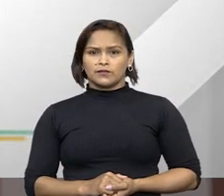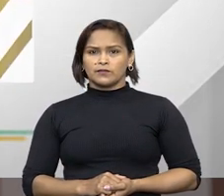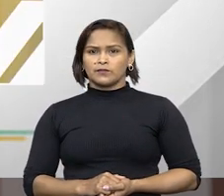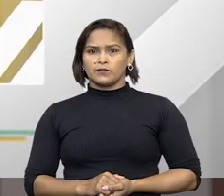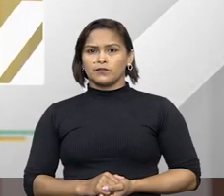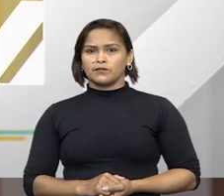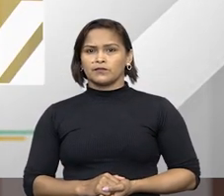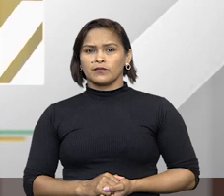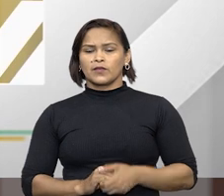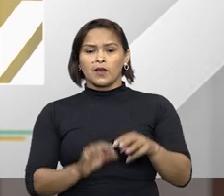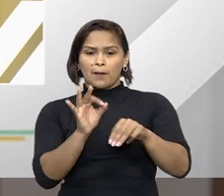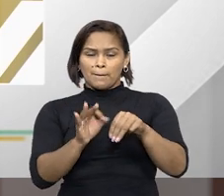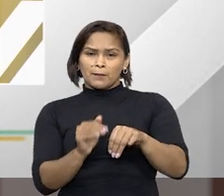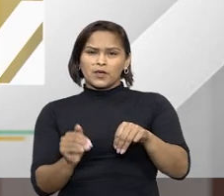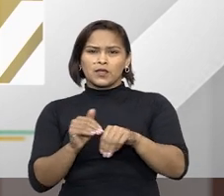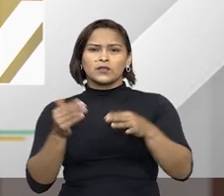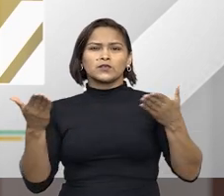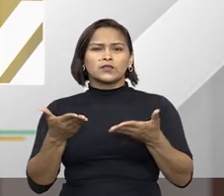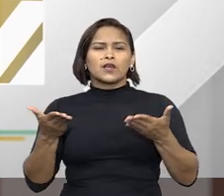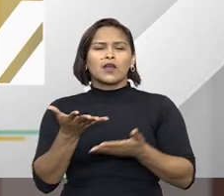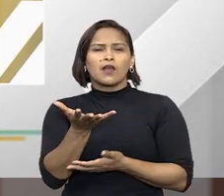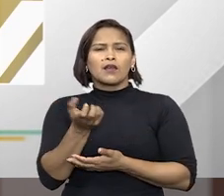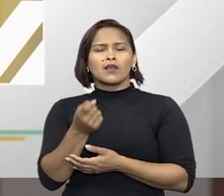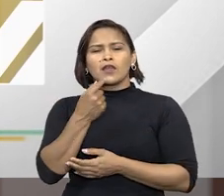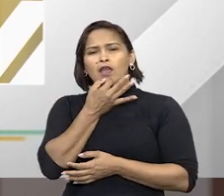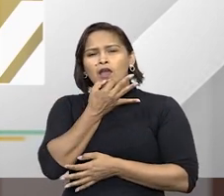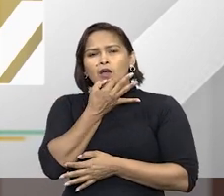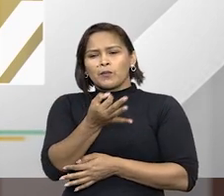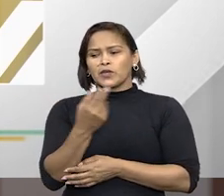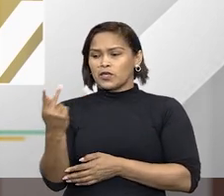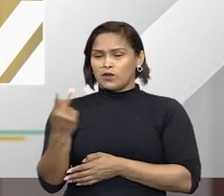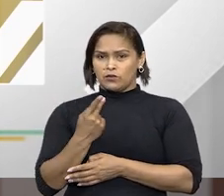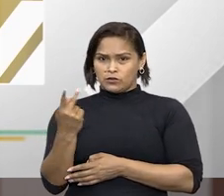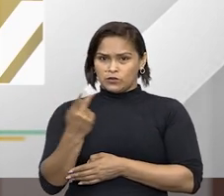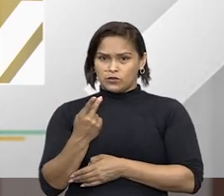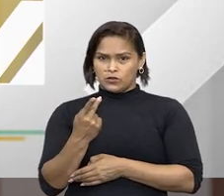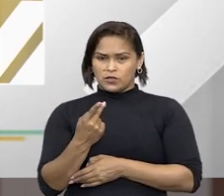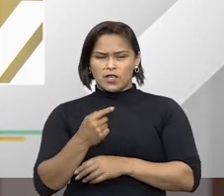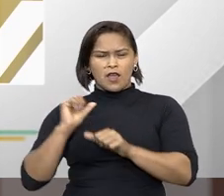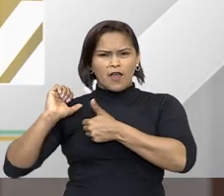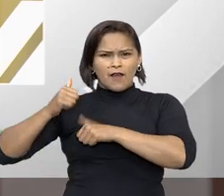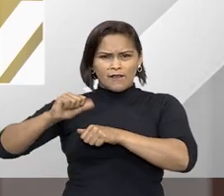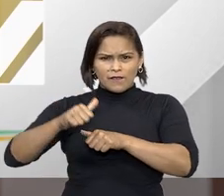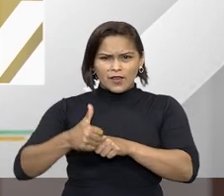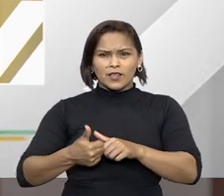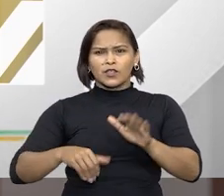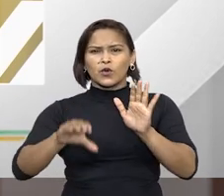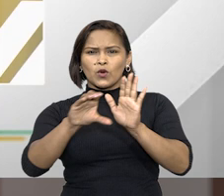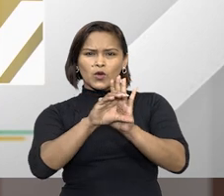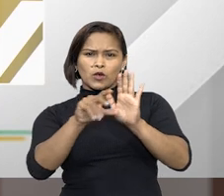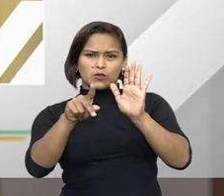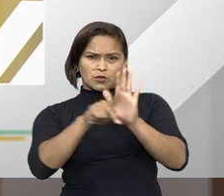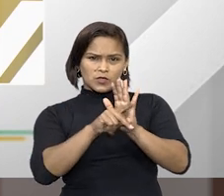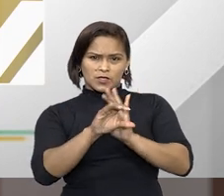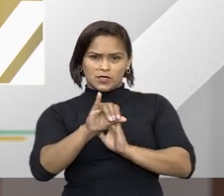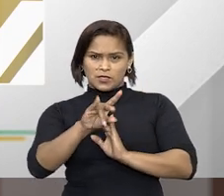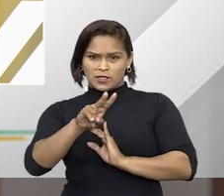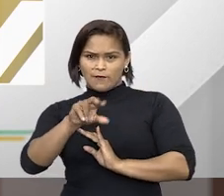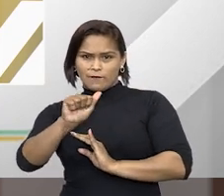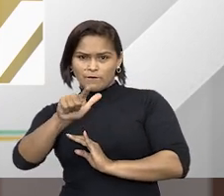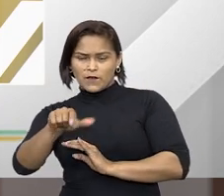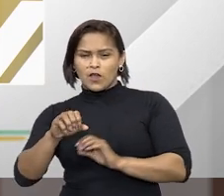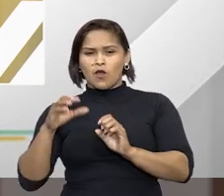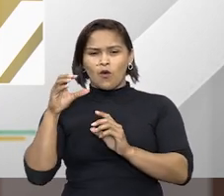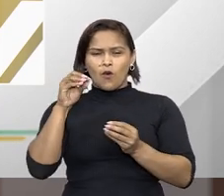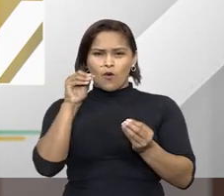Ministros, agora eu queria ouvir a opinião de ambos. Os senhores avaliam que o Código de Processo Civil deveria ter dado efeito vinculante